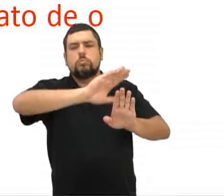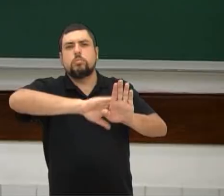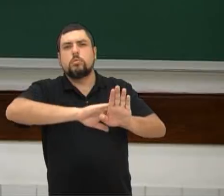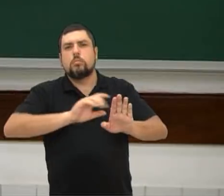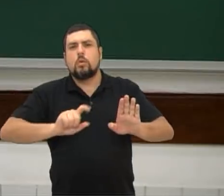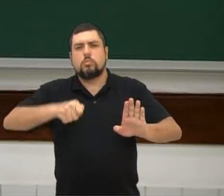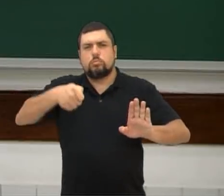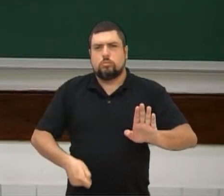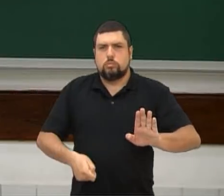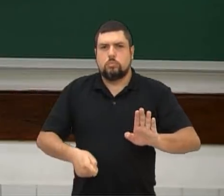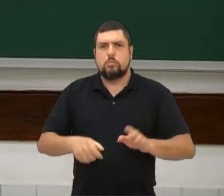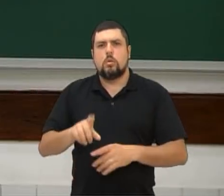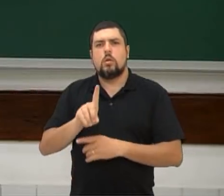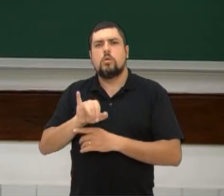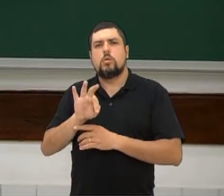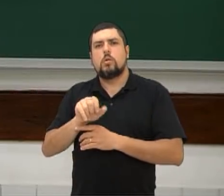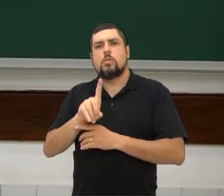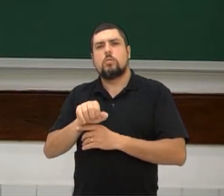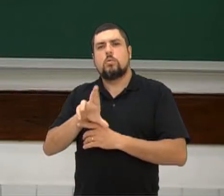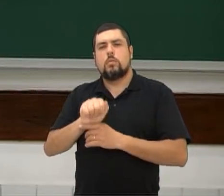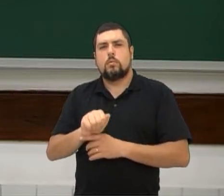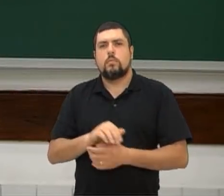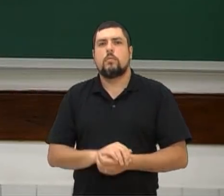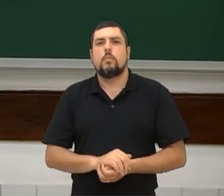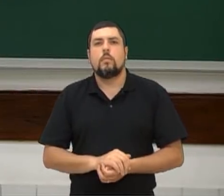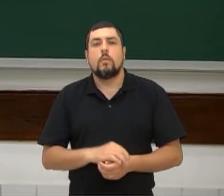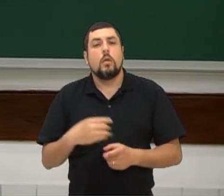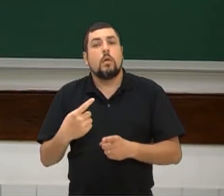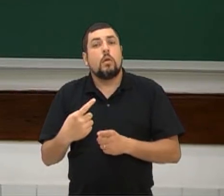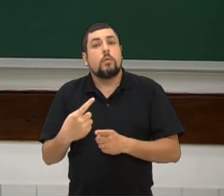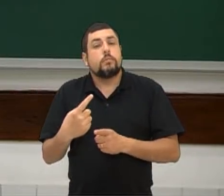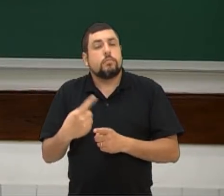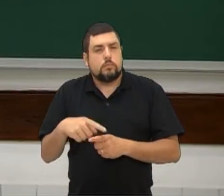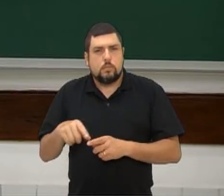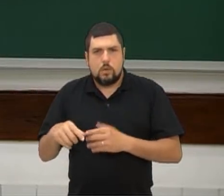o crítico faz essa ideia de que os filmes que falam dessa